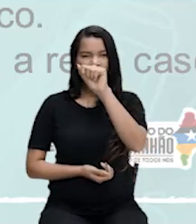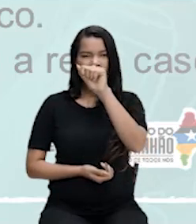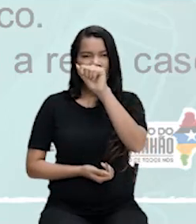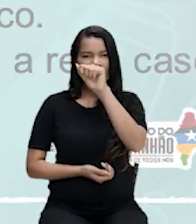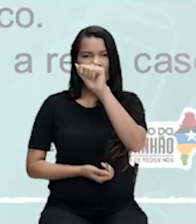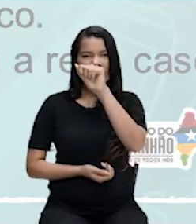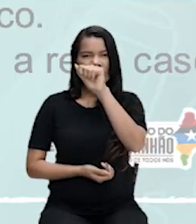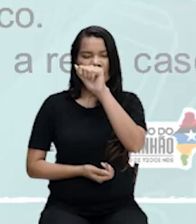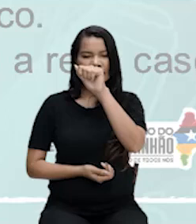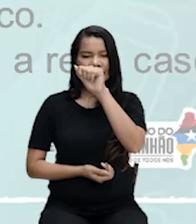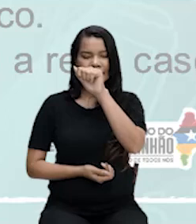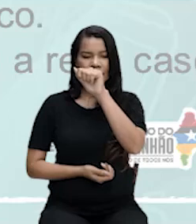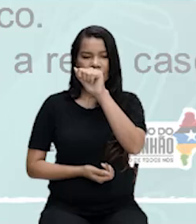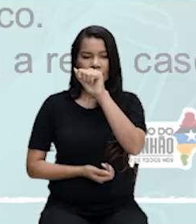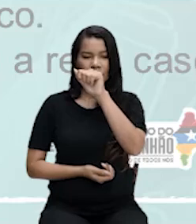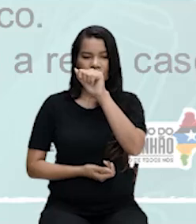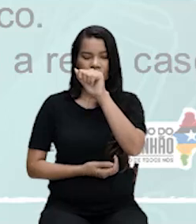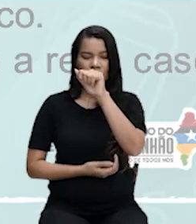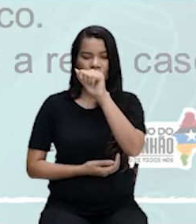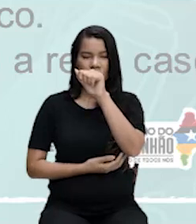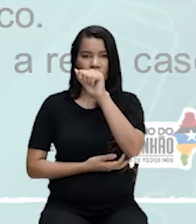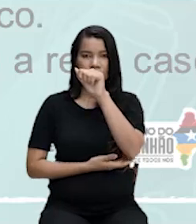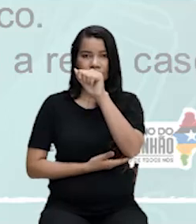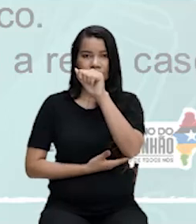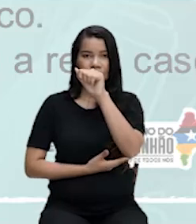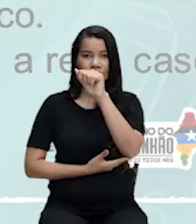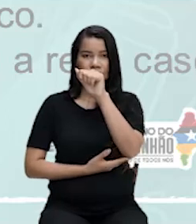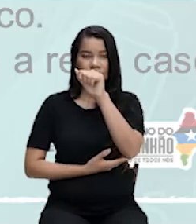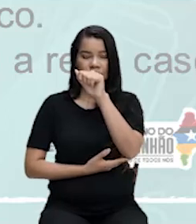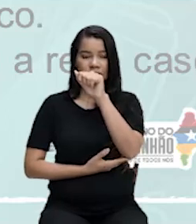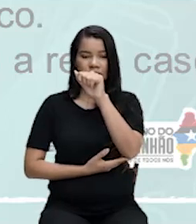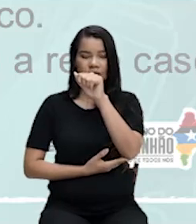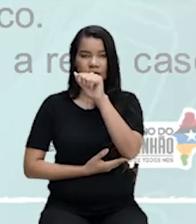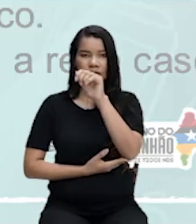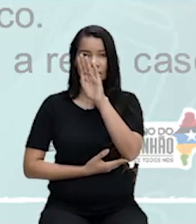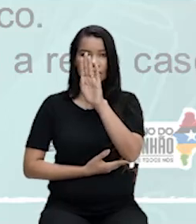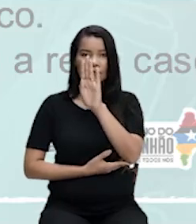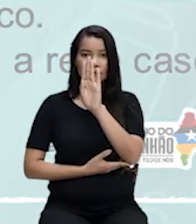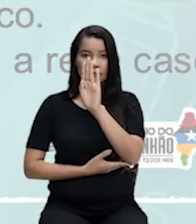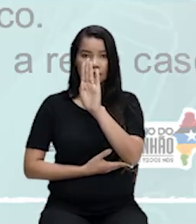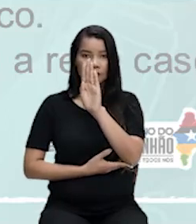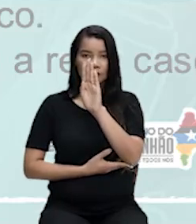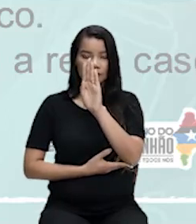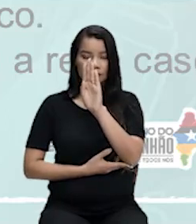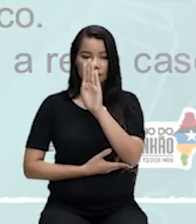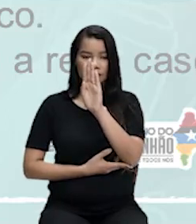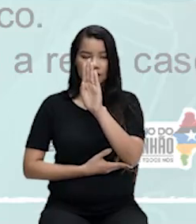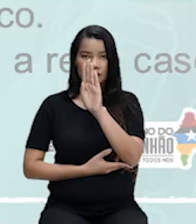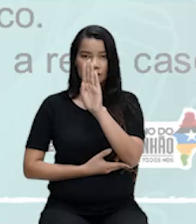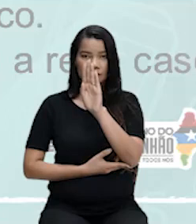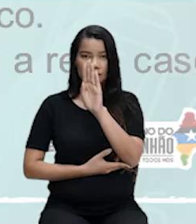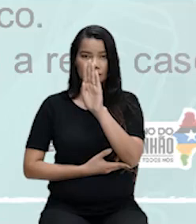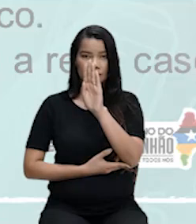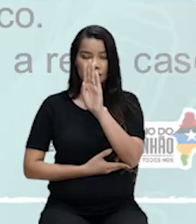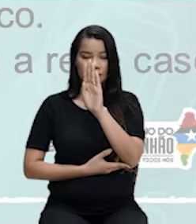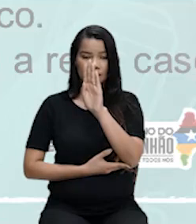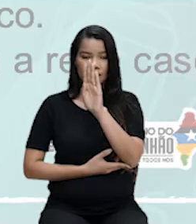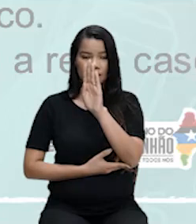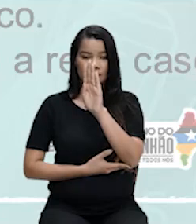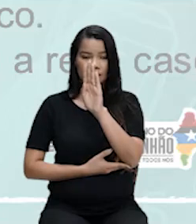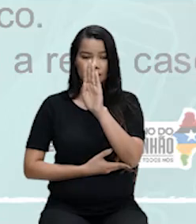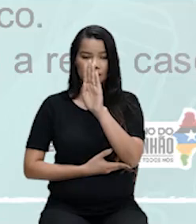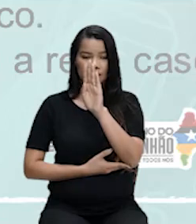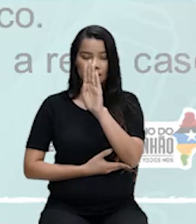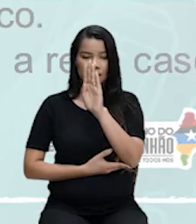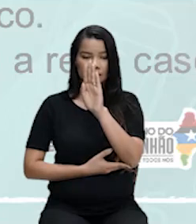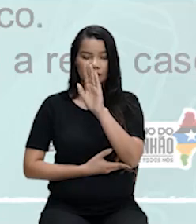seja, múltiplos sentidos da expressão rede social para transmitir a ideia que pretende veicular, ironia, para conferir um novo significado